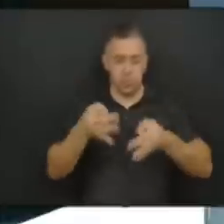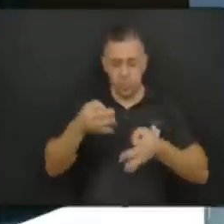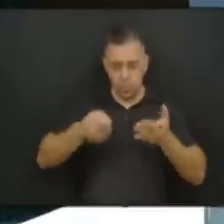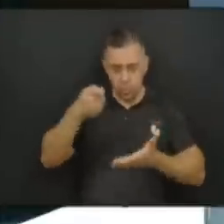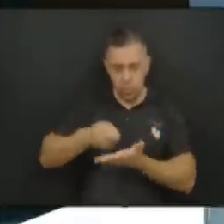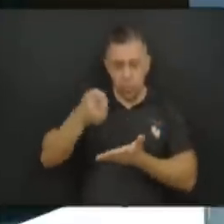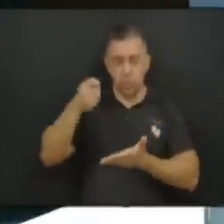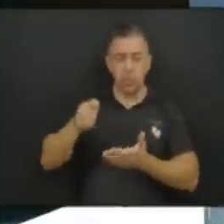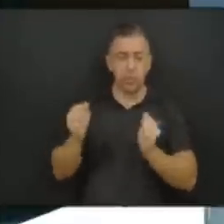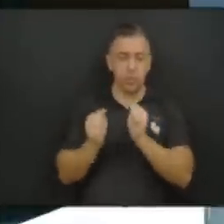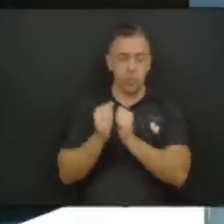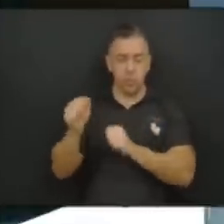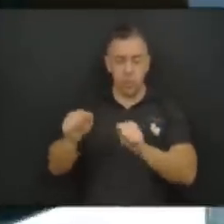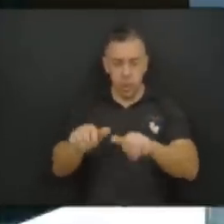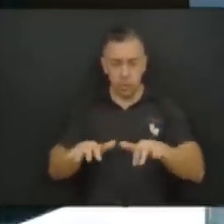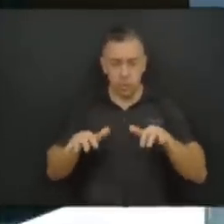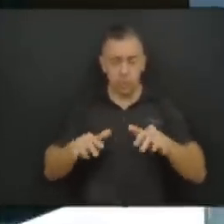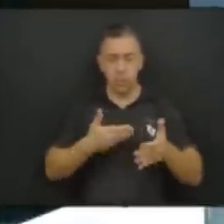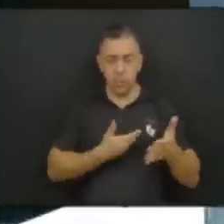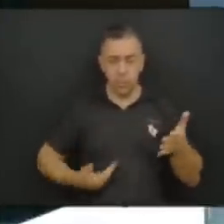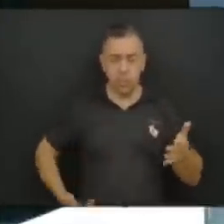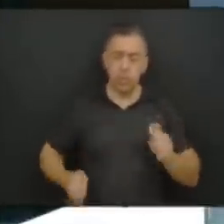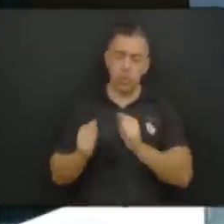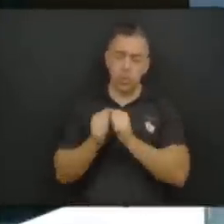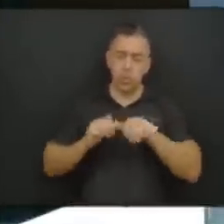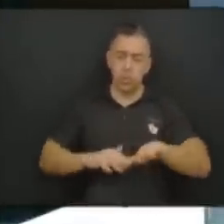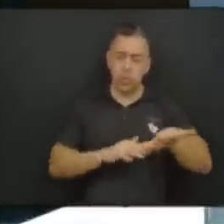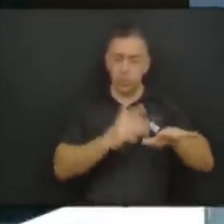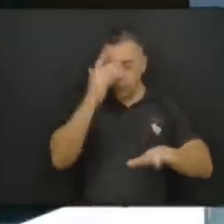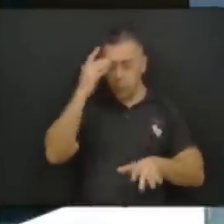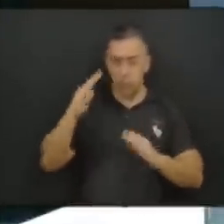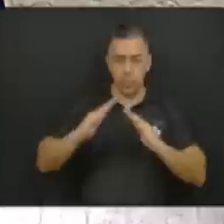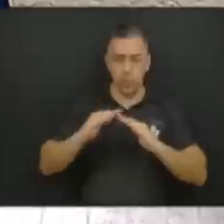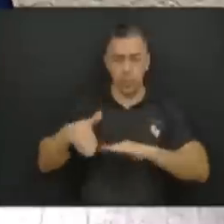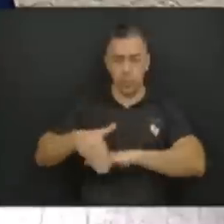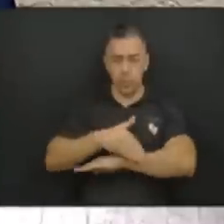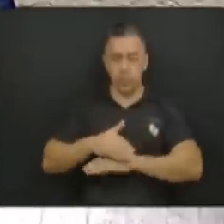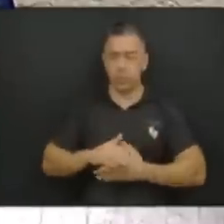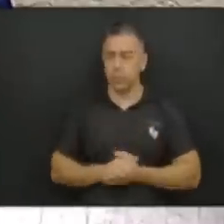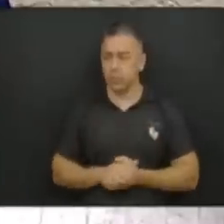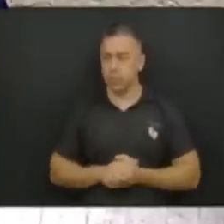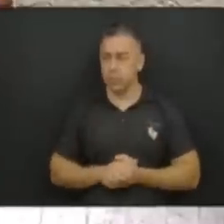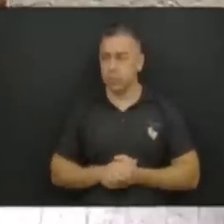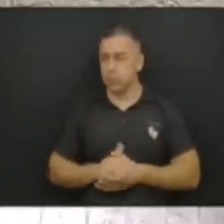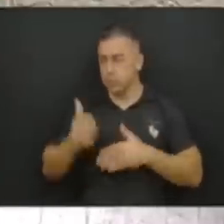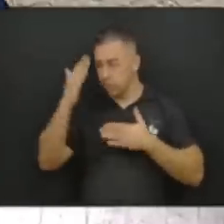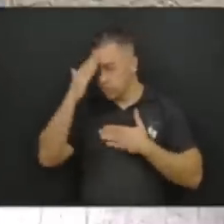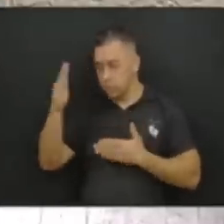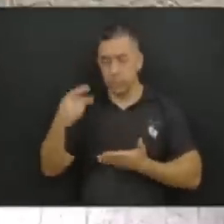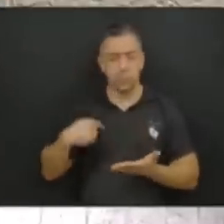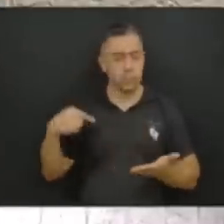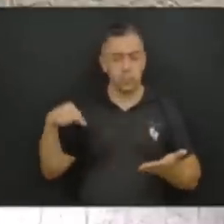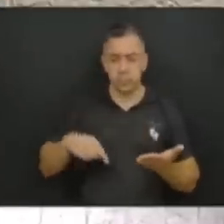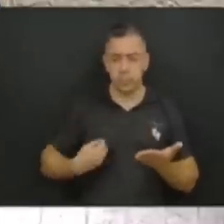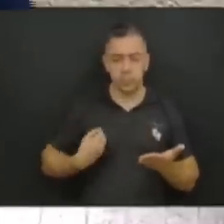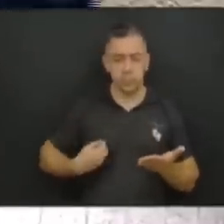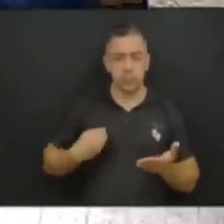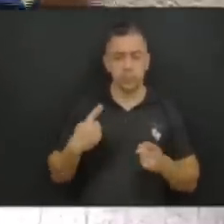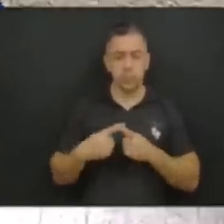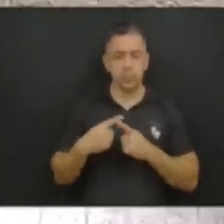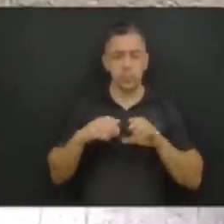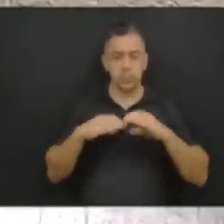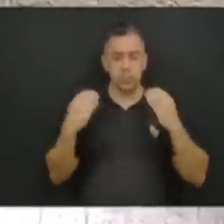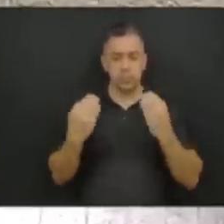pública junto com o movimento Nacional da população em situação de rua silêncio agradeço não estarei presente Porque tem a